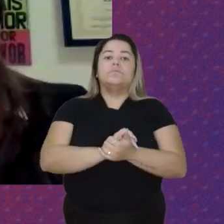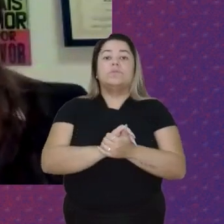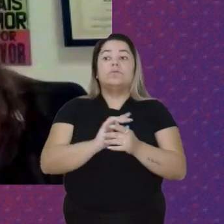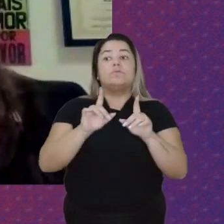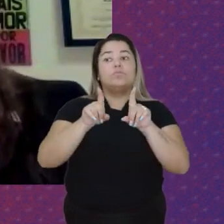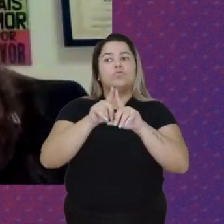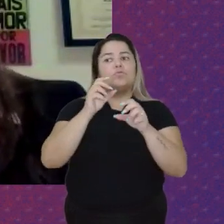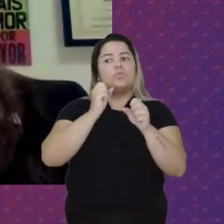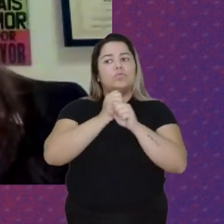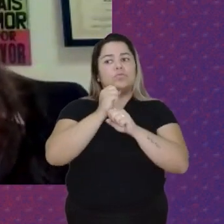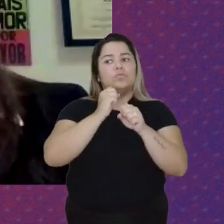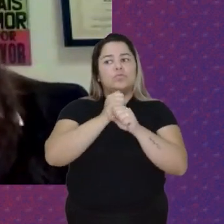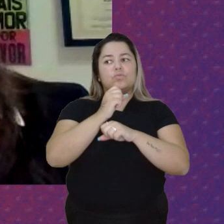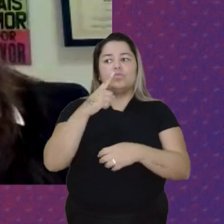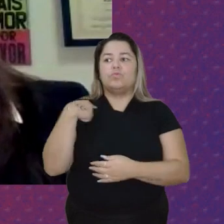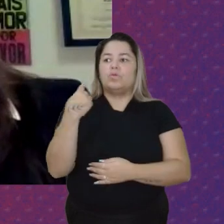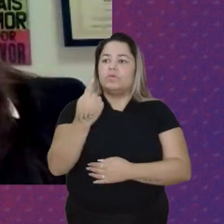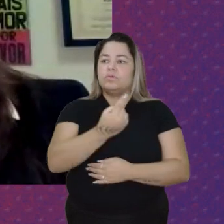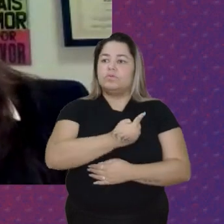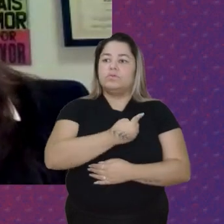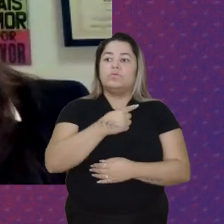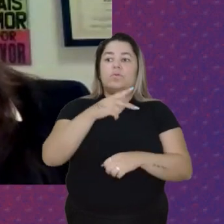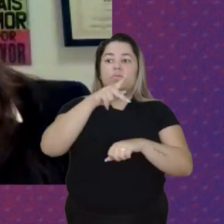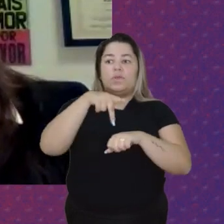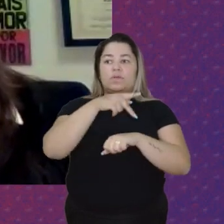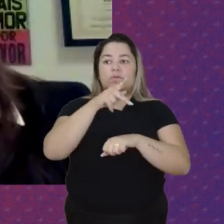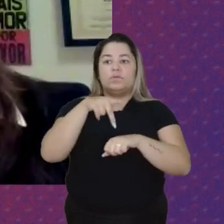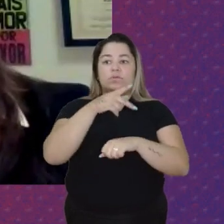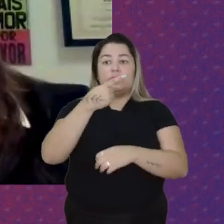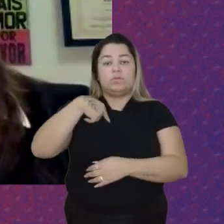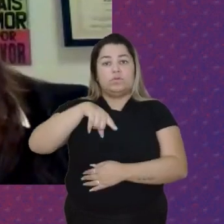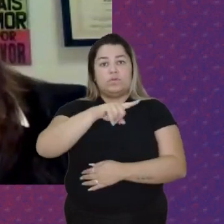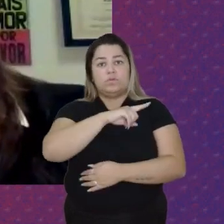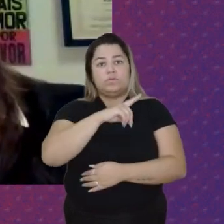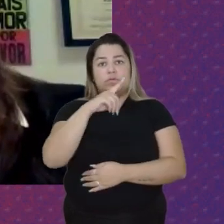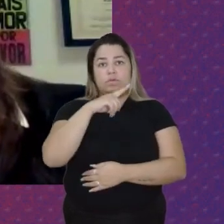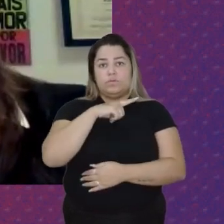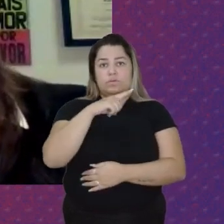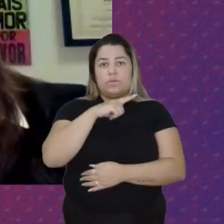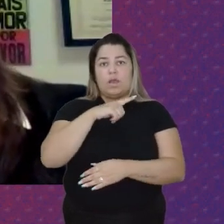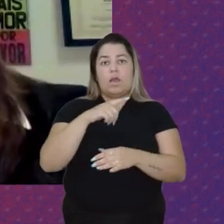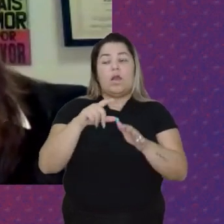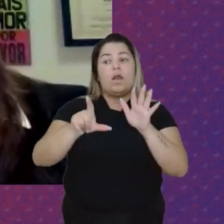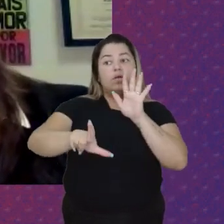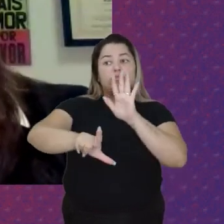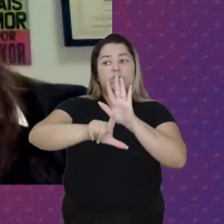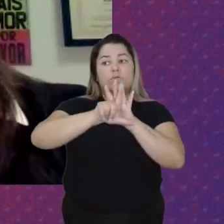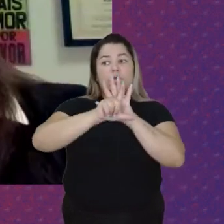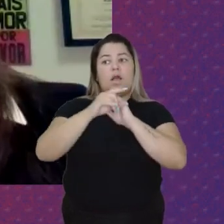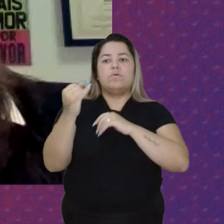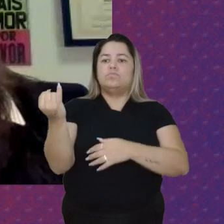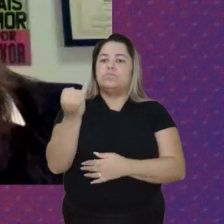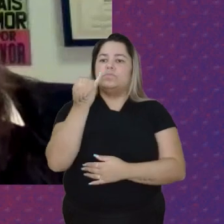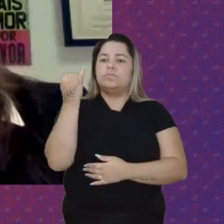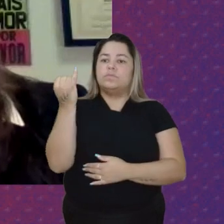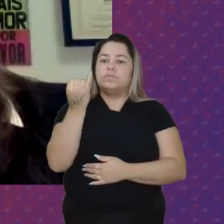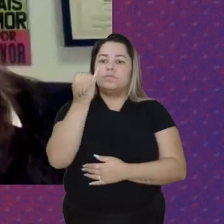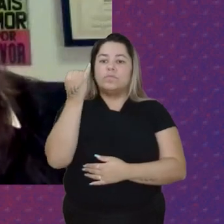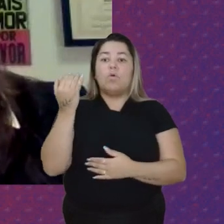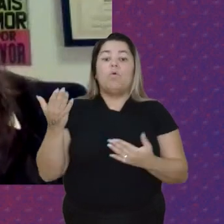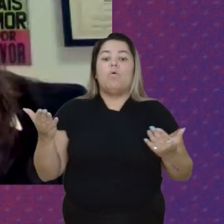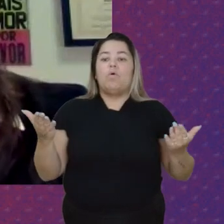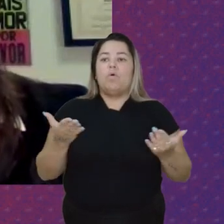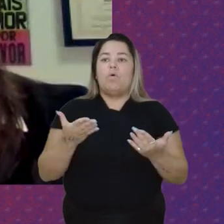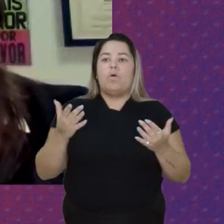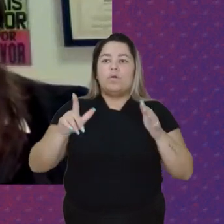de construção do nosso país. Então, a gente tem, a primeira lei que a gente tem, a mais importante, né, que a gente tem até hoje, é a